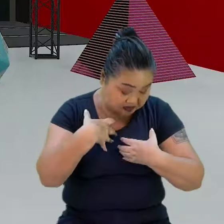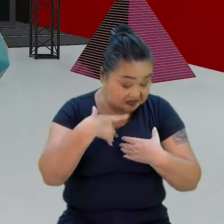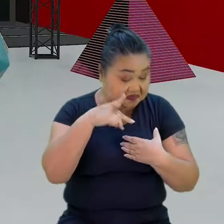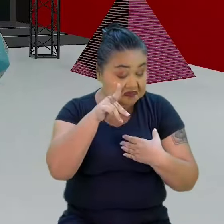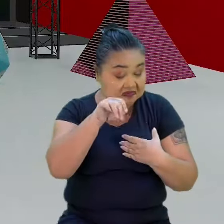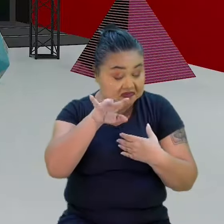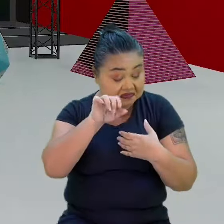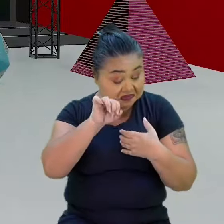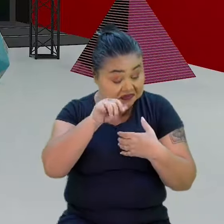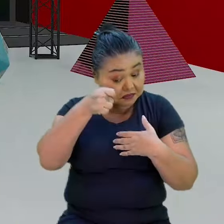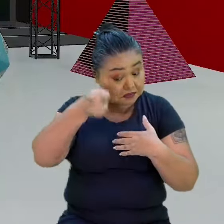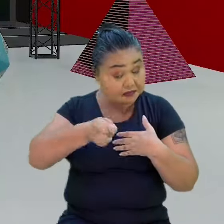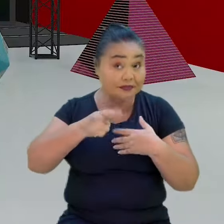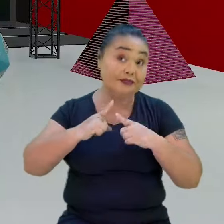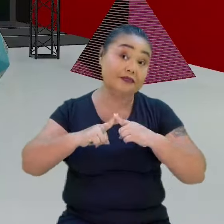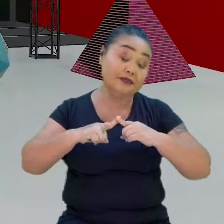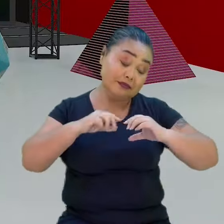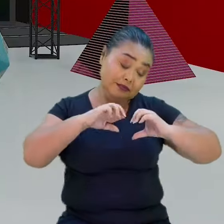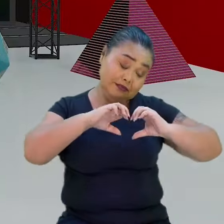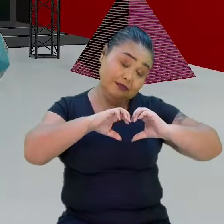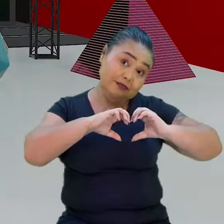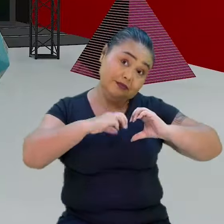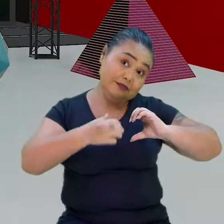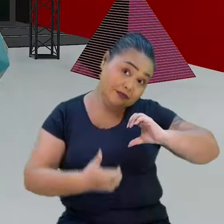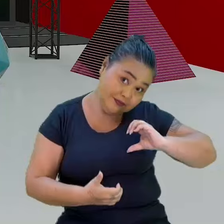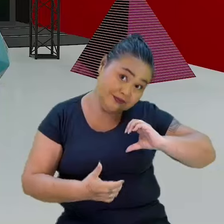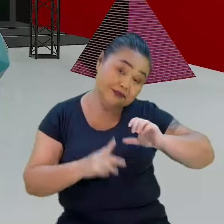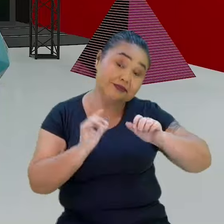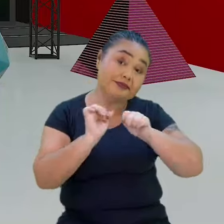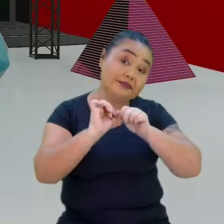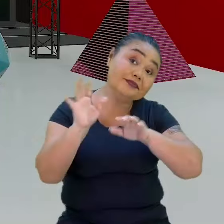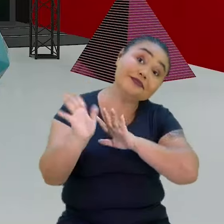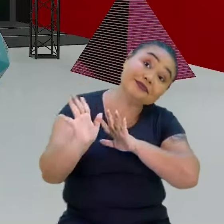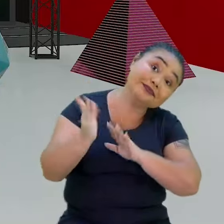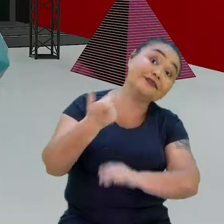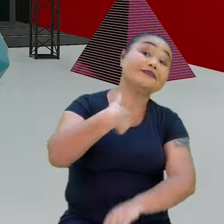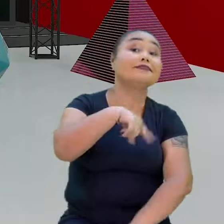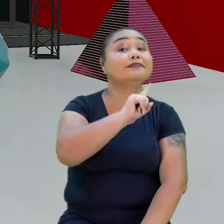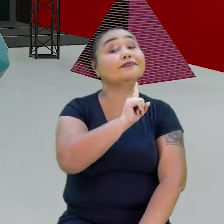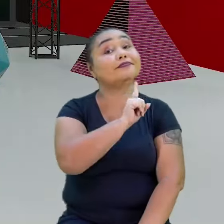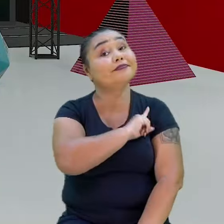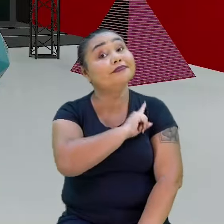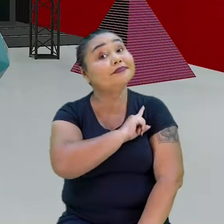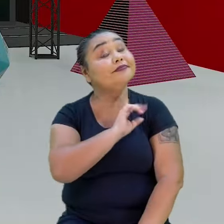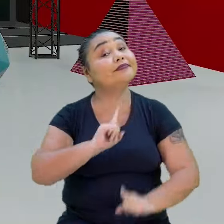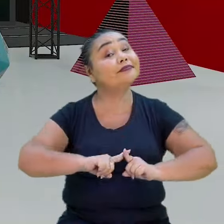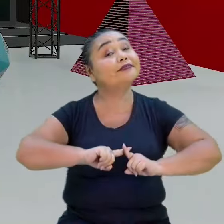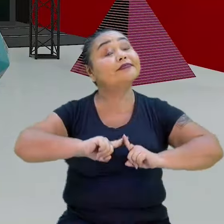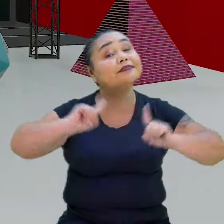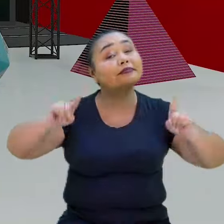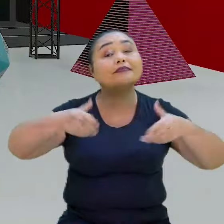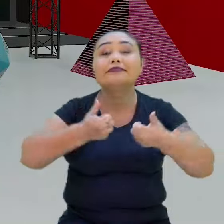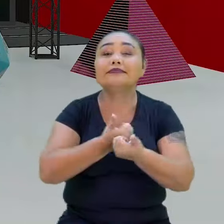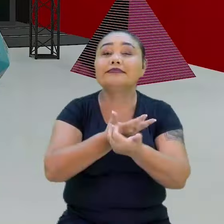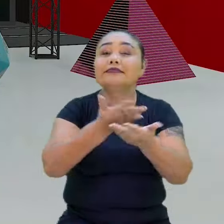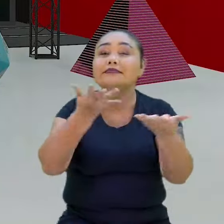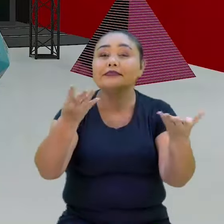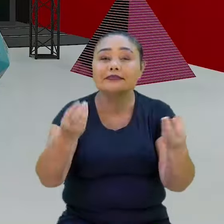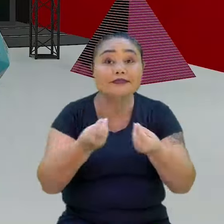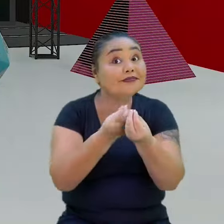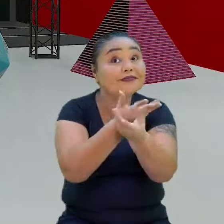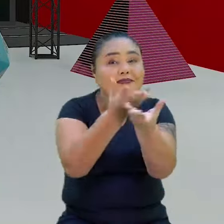coração partido porque a gente se despede aí do primeirão mas claro né a gente deixa um legado né de muito conhecimento muito